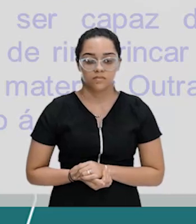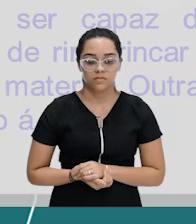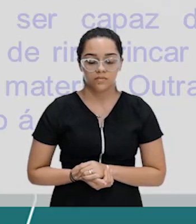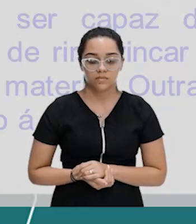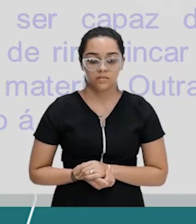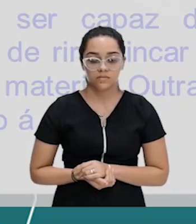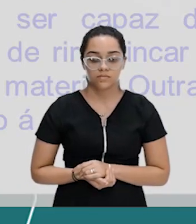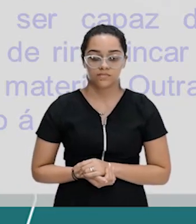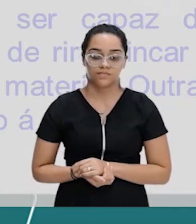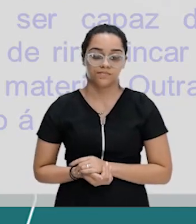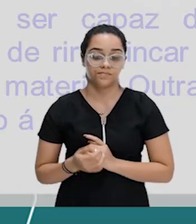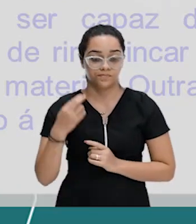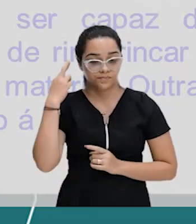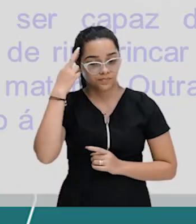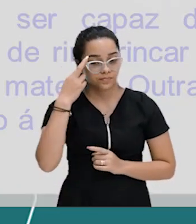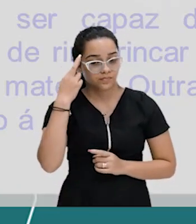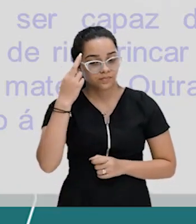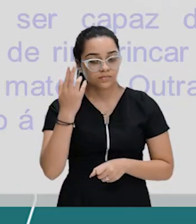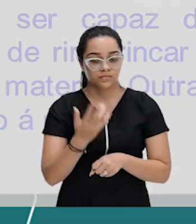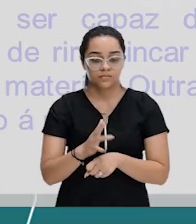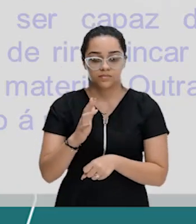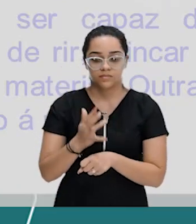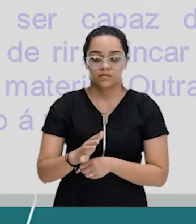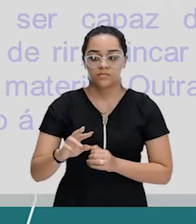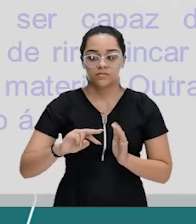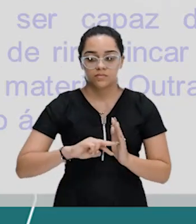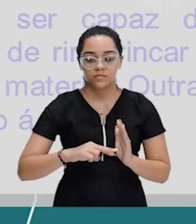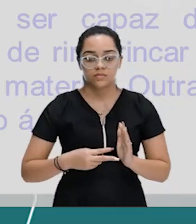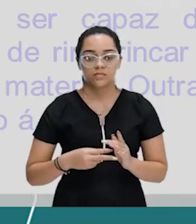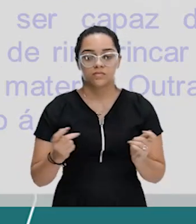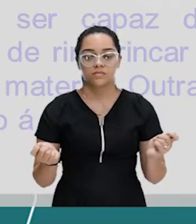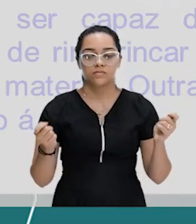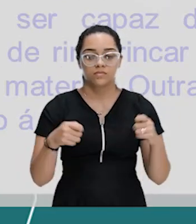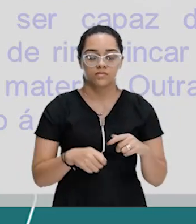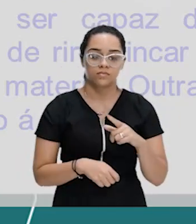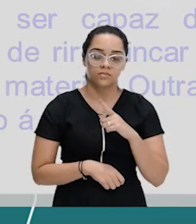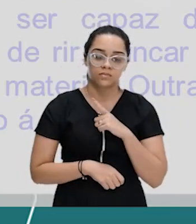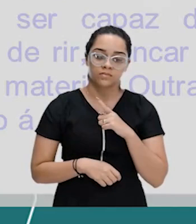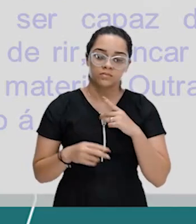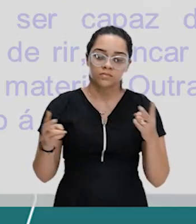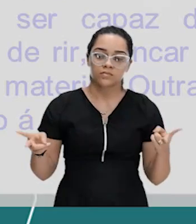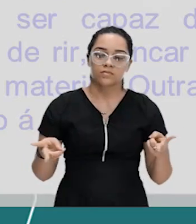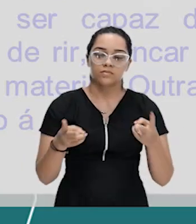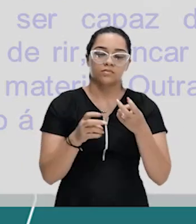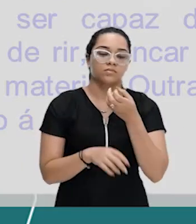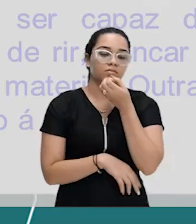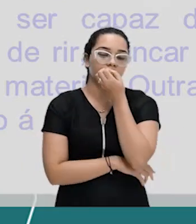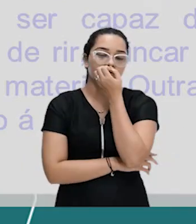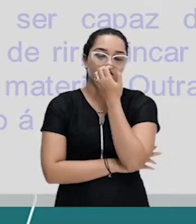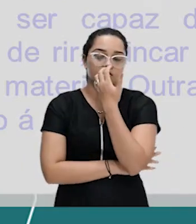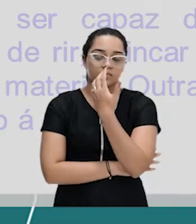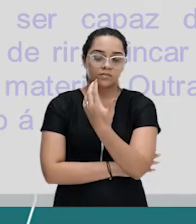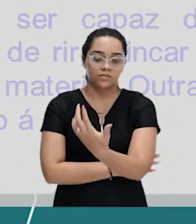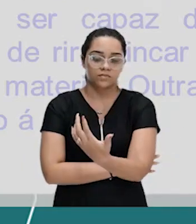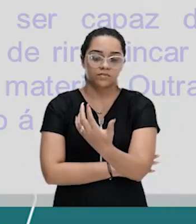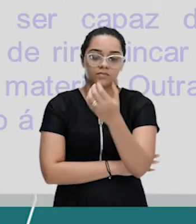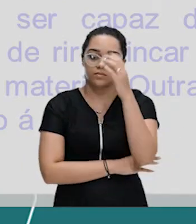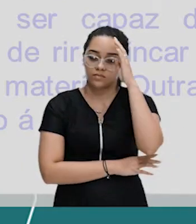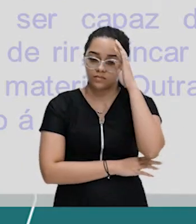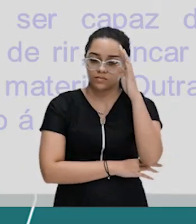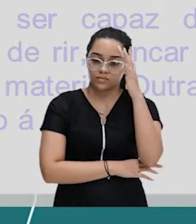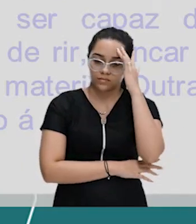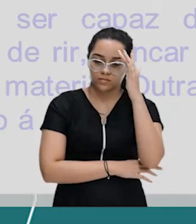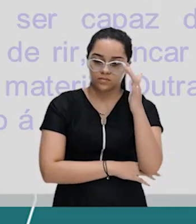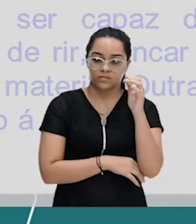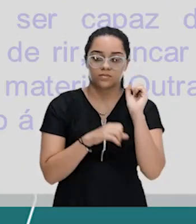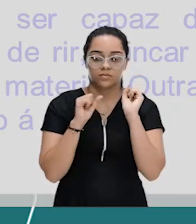humana, a razão prática, ou seja, ser capaz de estabelecer